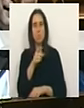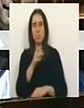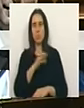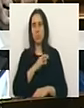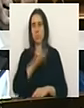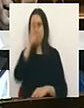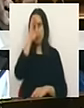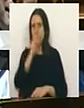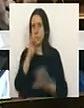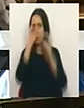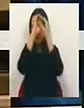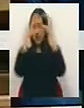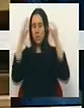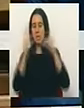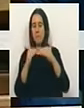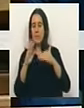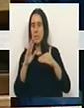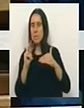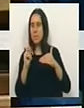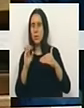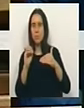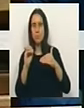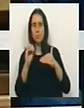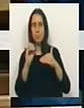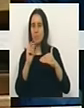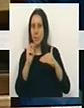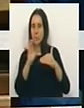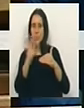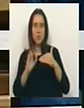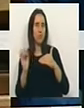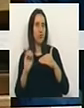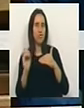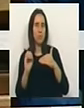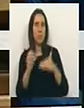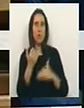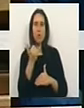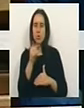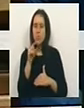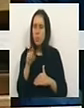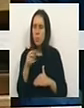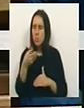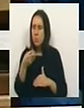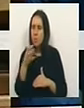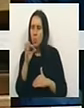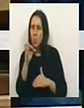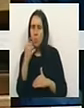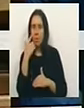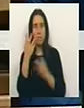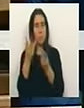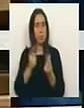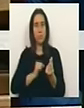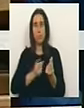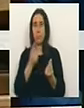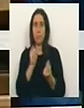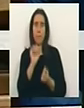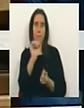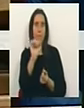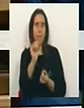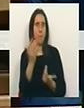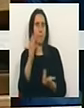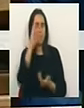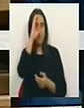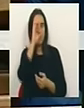era superior a 3%. 3%. Mais precisamente 2,98%. As contas não são minhas, são suas,